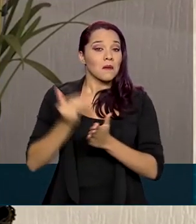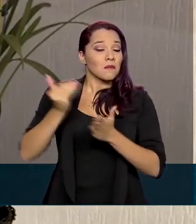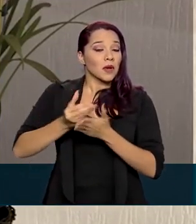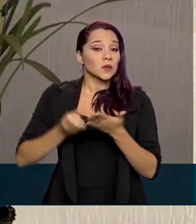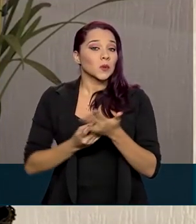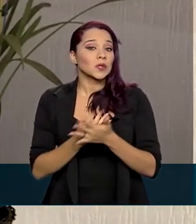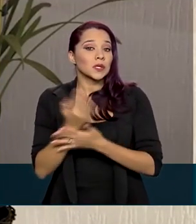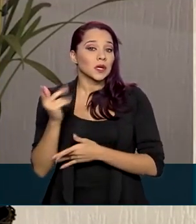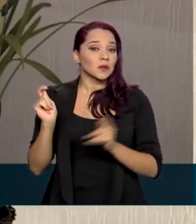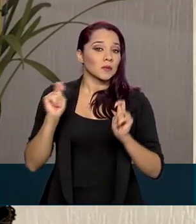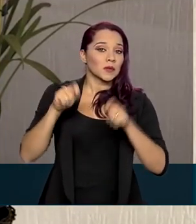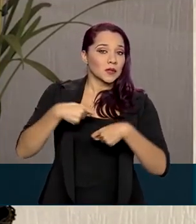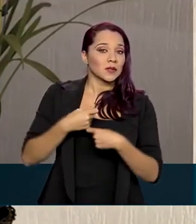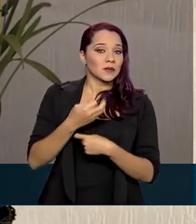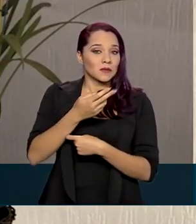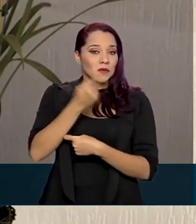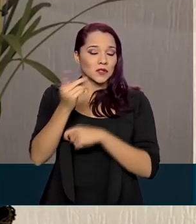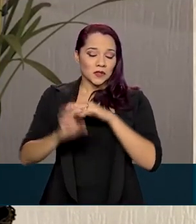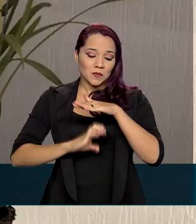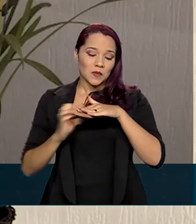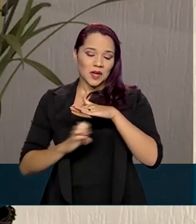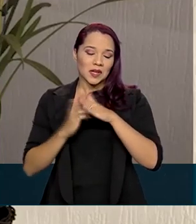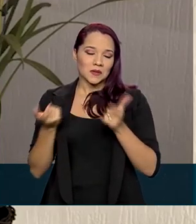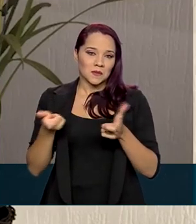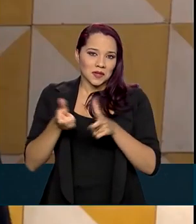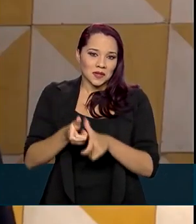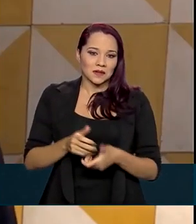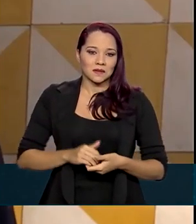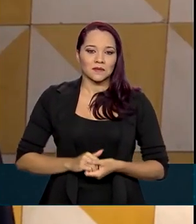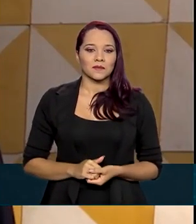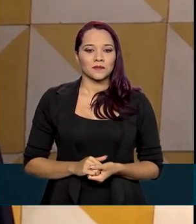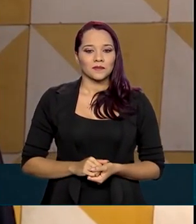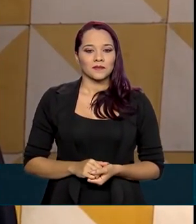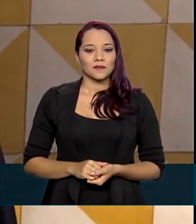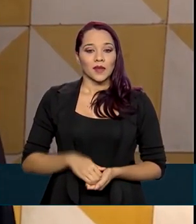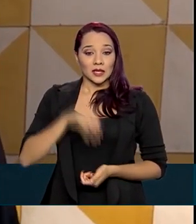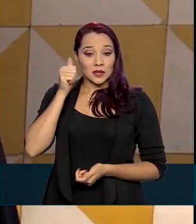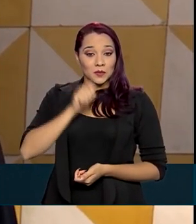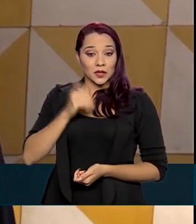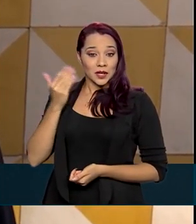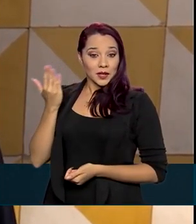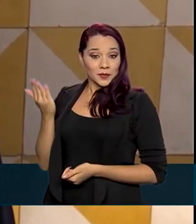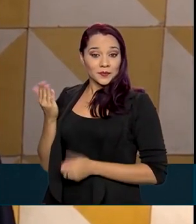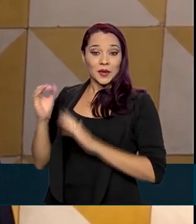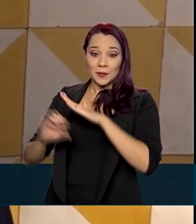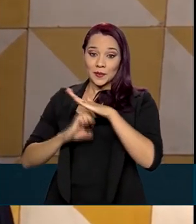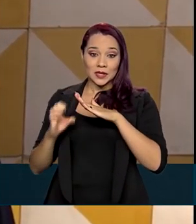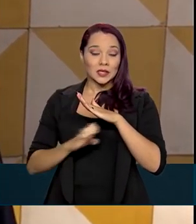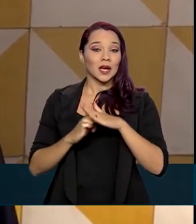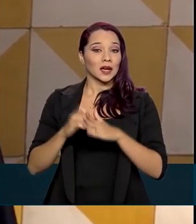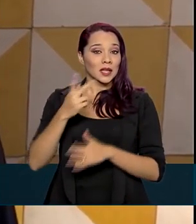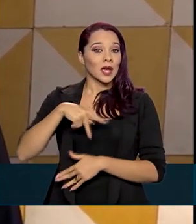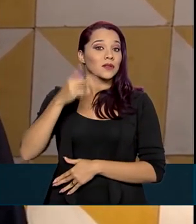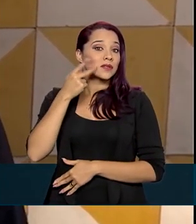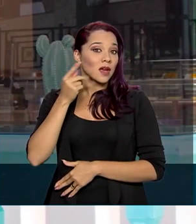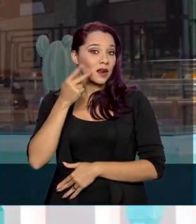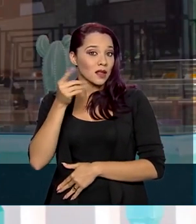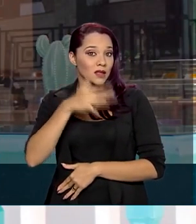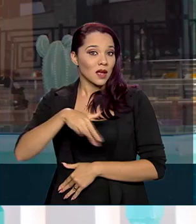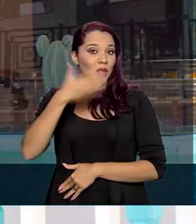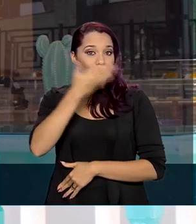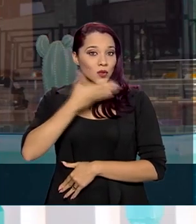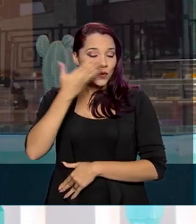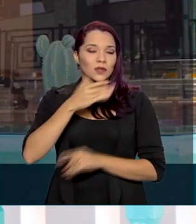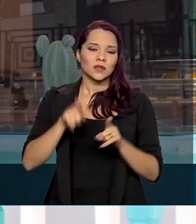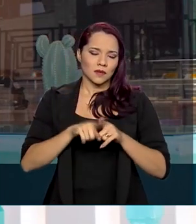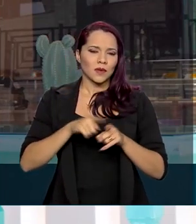número possível de pequenos empreendedores. Essa empresária cearense do ramo de doces também